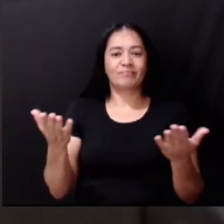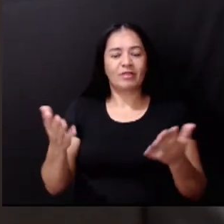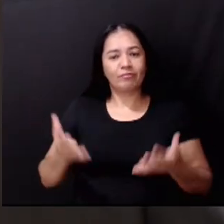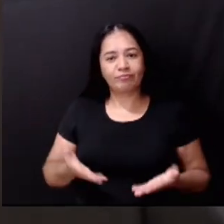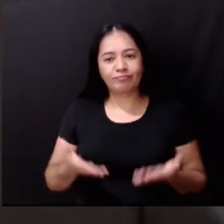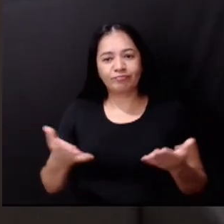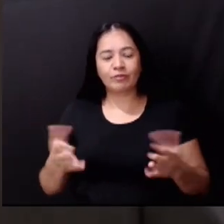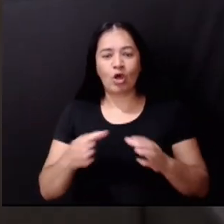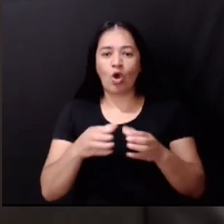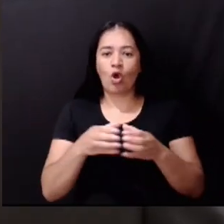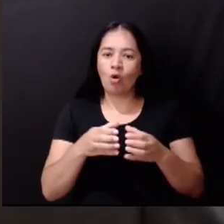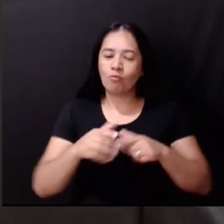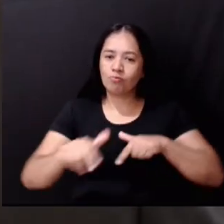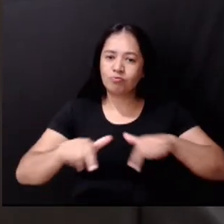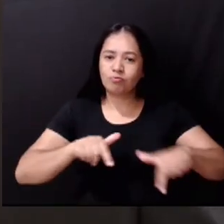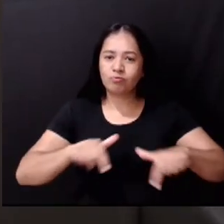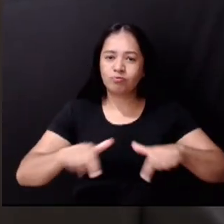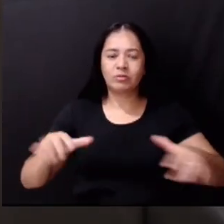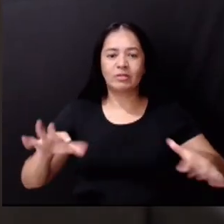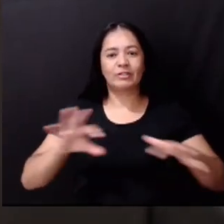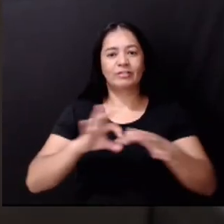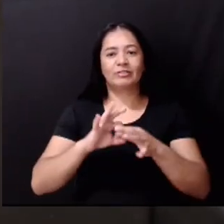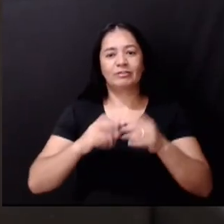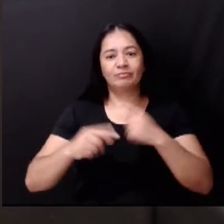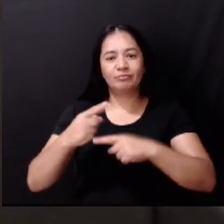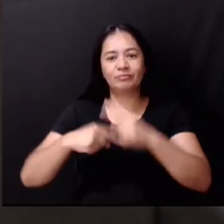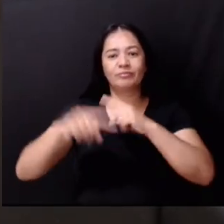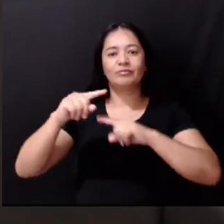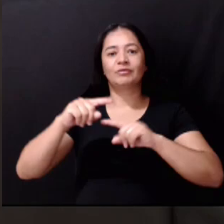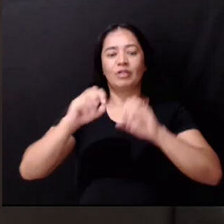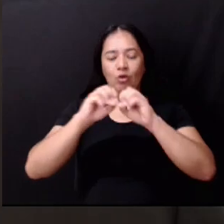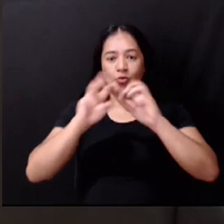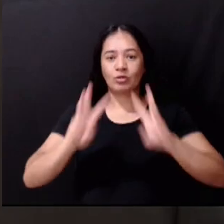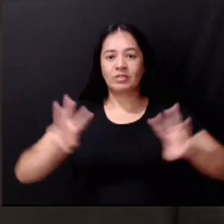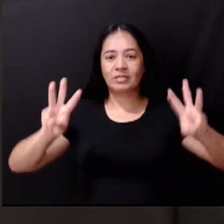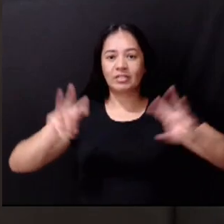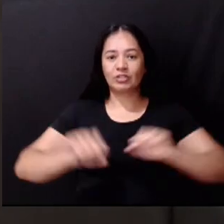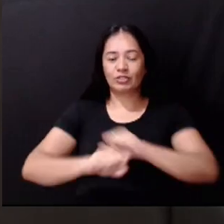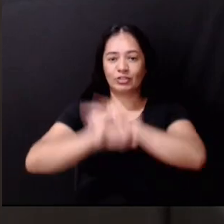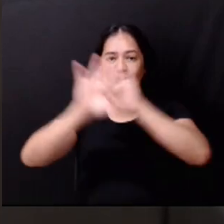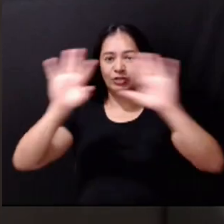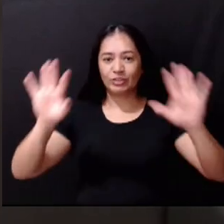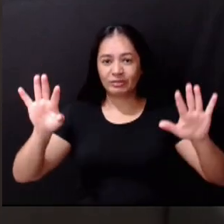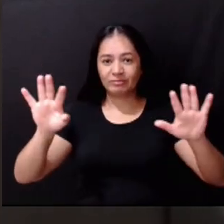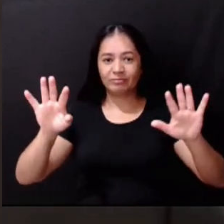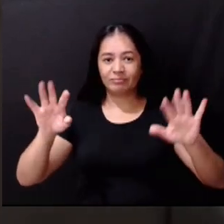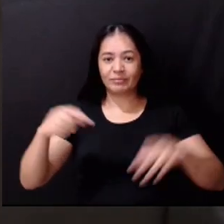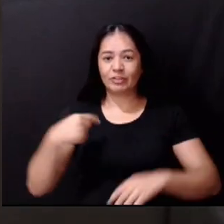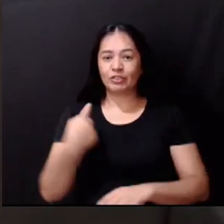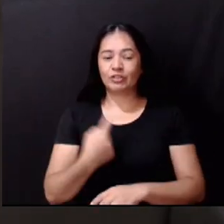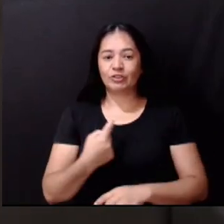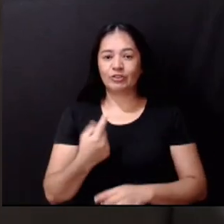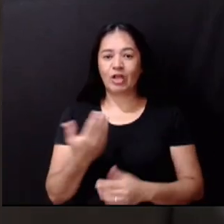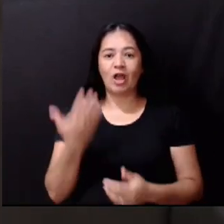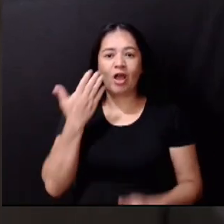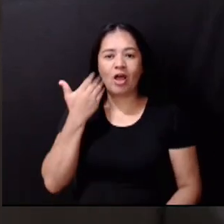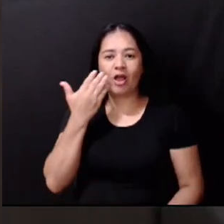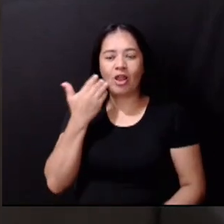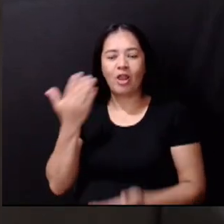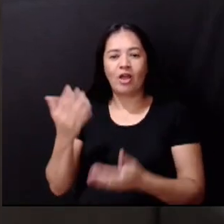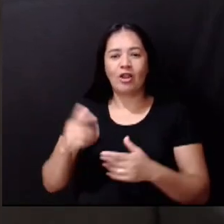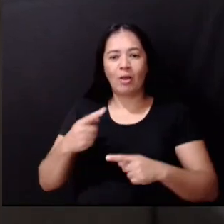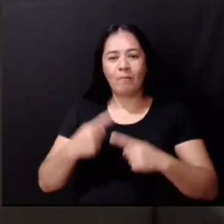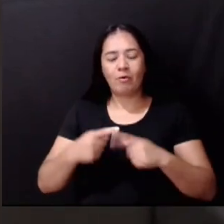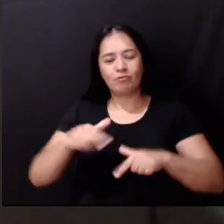forma conjunta aí para poder evoluir o portal de transparência e estamos recebendo os frutos. Os frutos de um trabalho sólido, um